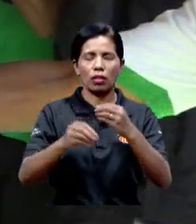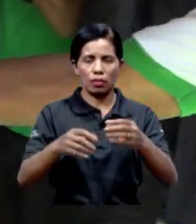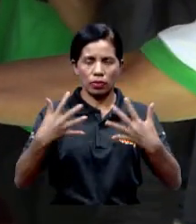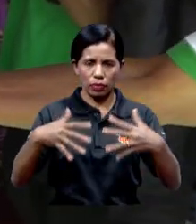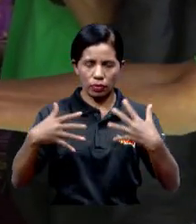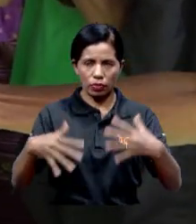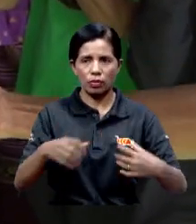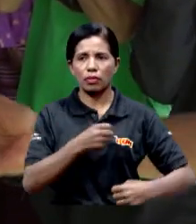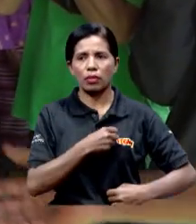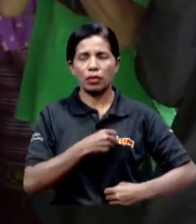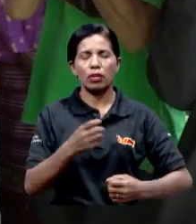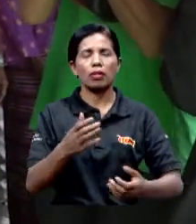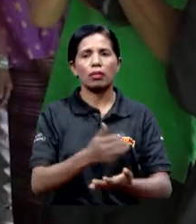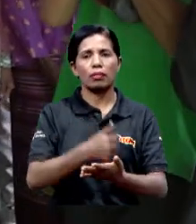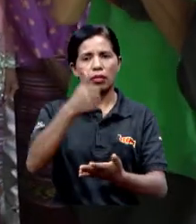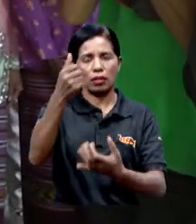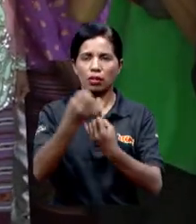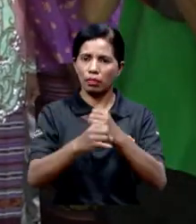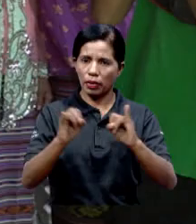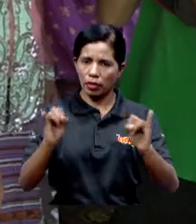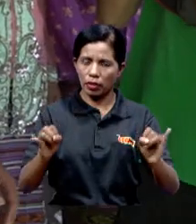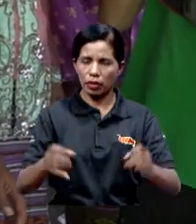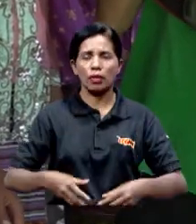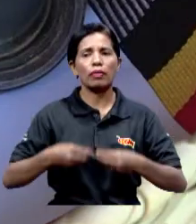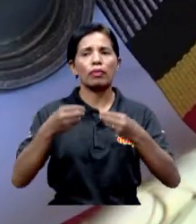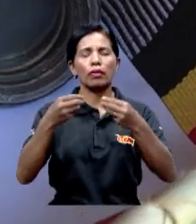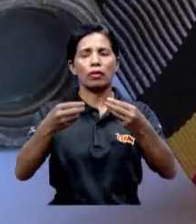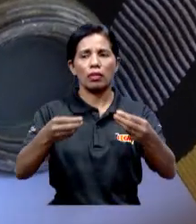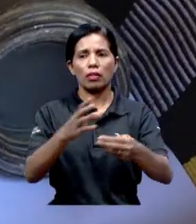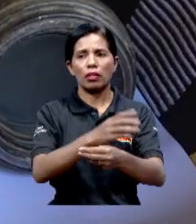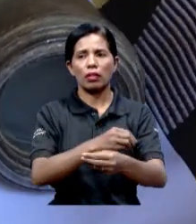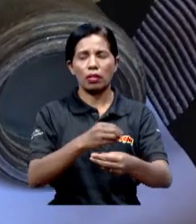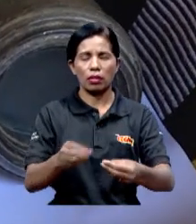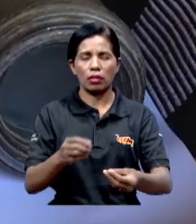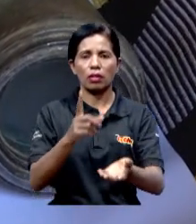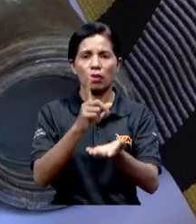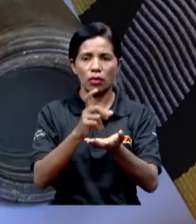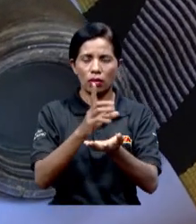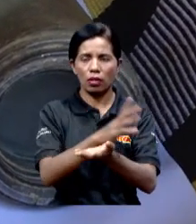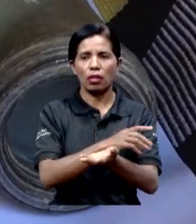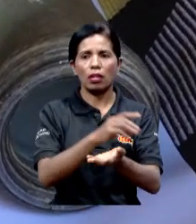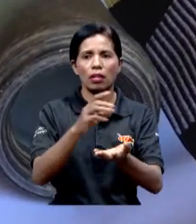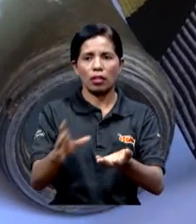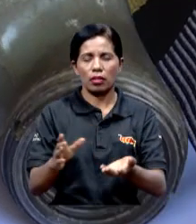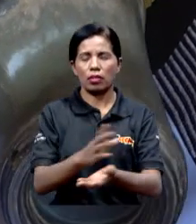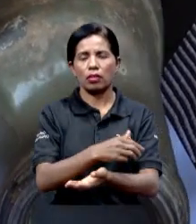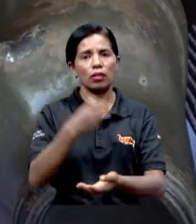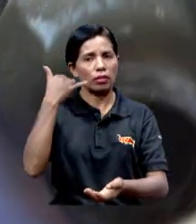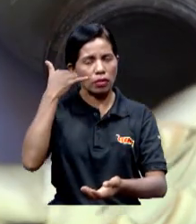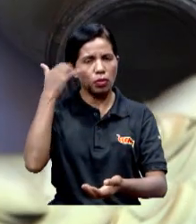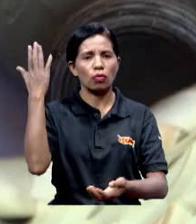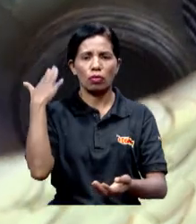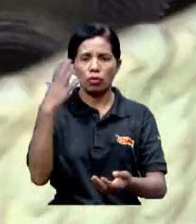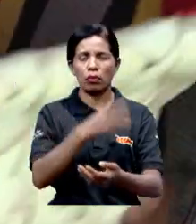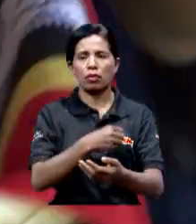Falintil, ho rimana independência. Além de entrega documento ne, entrega mos minoclu, ho até Força Falintil Nian, ba parte governo, ho